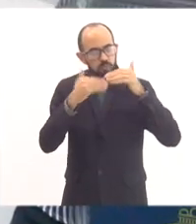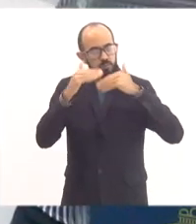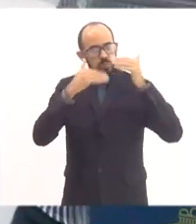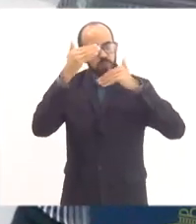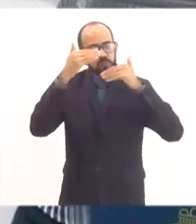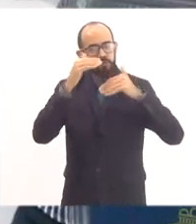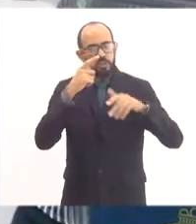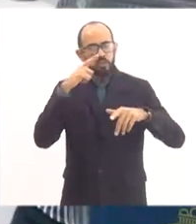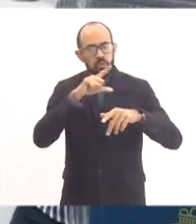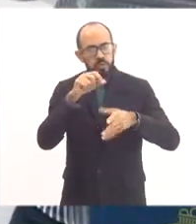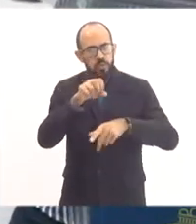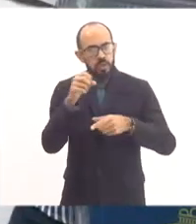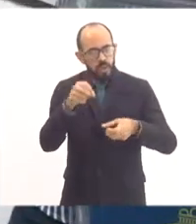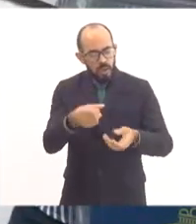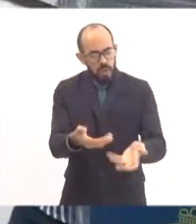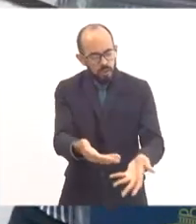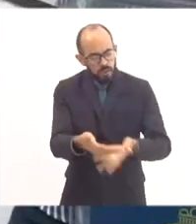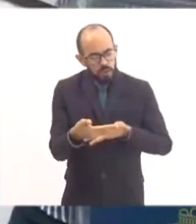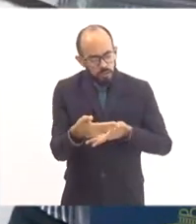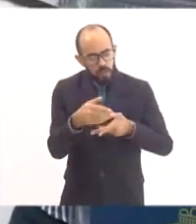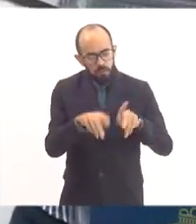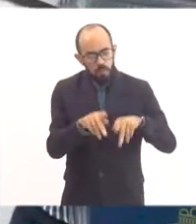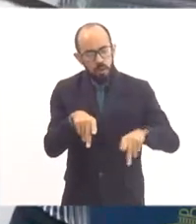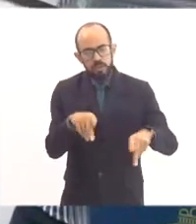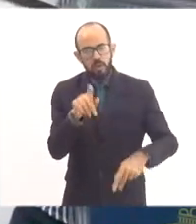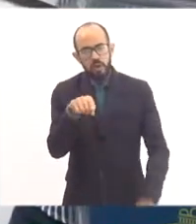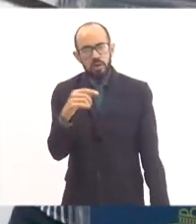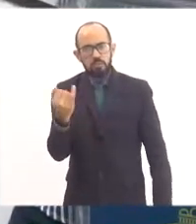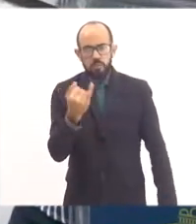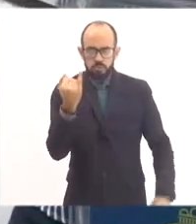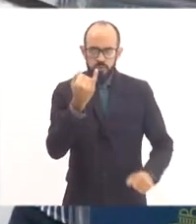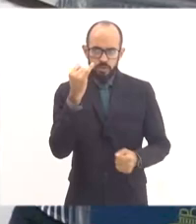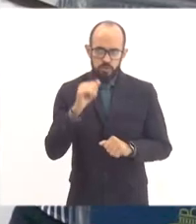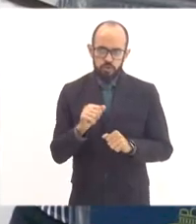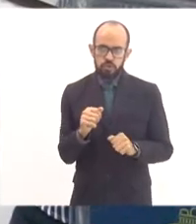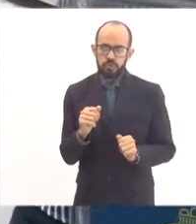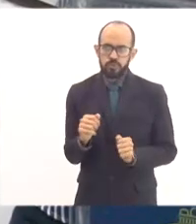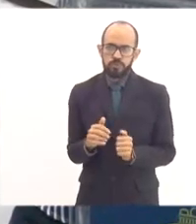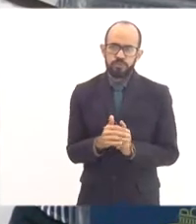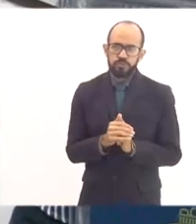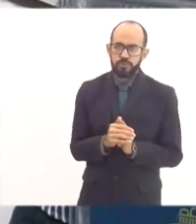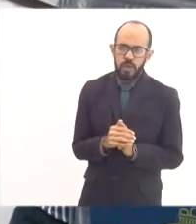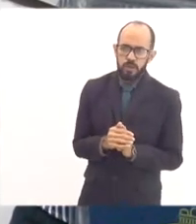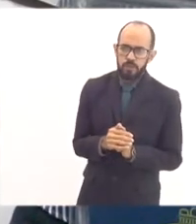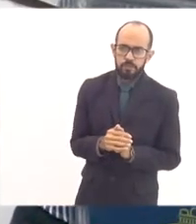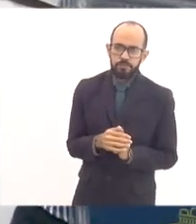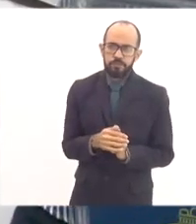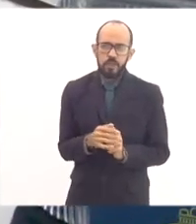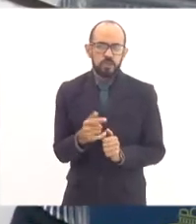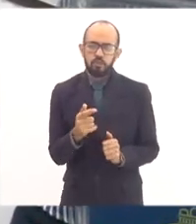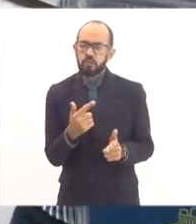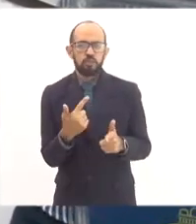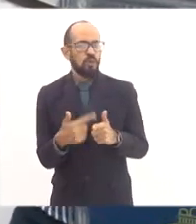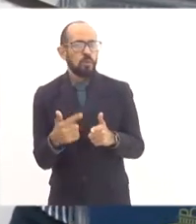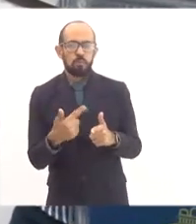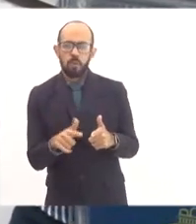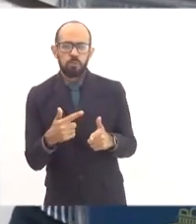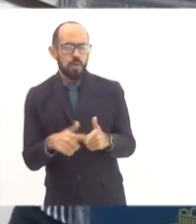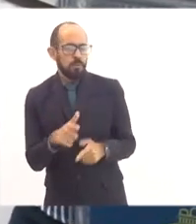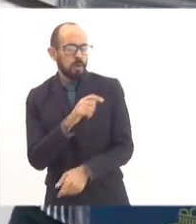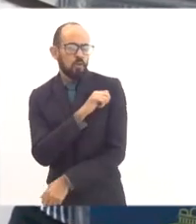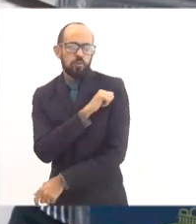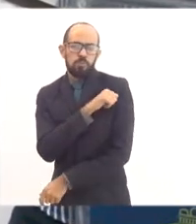efetivar ali o atendimento à população é muito importante. Então, assim, já tem todo... Não pega a recuperação fiscal. Lá tem um parecer